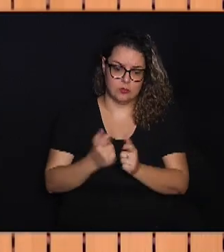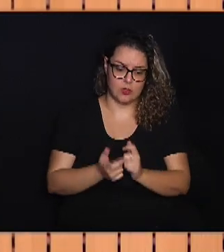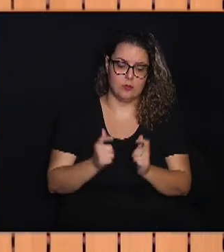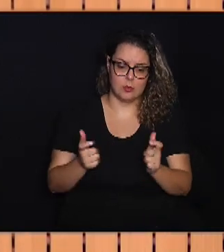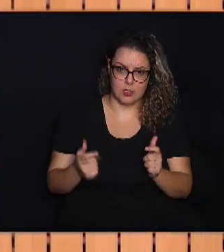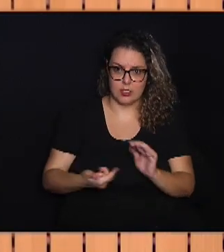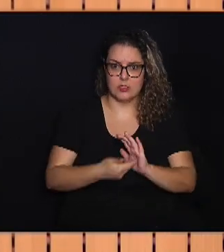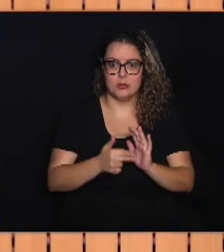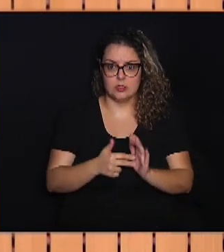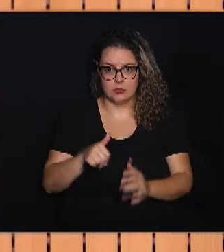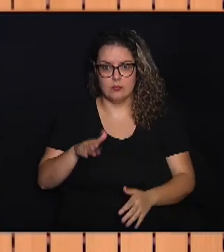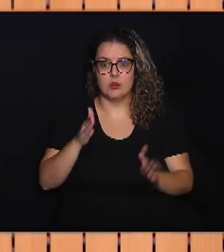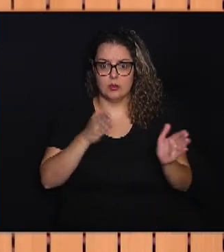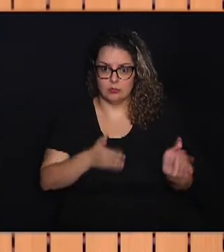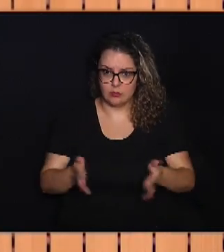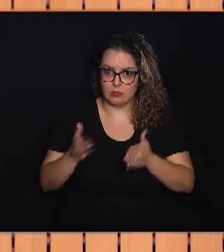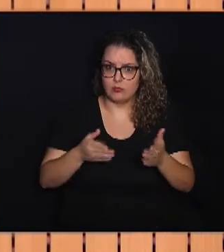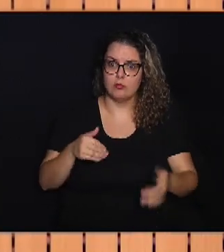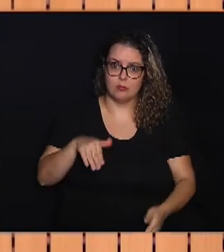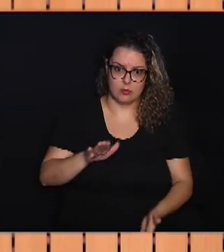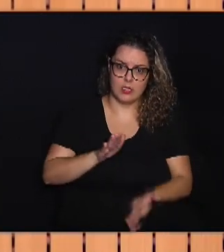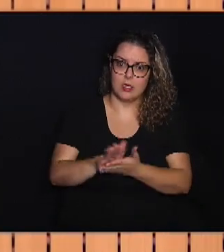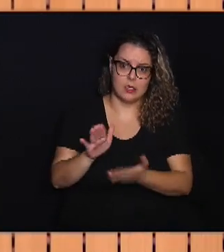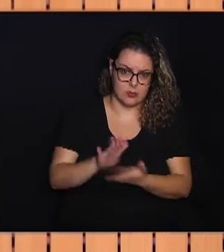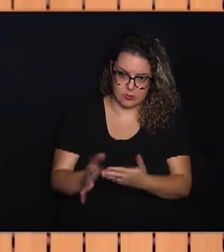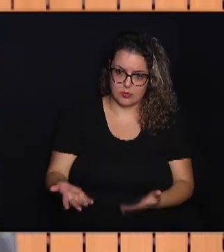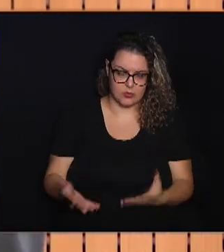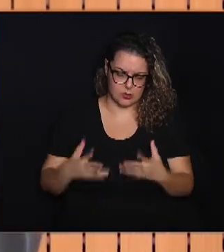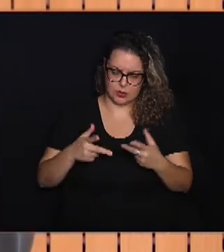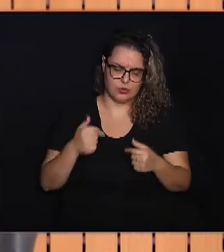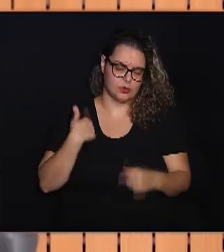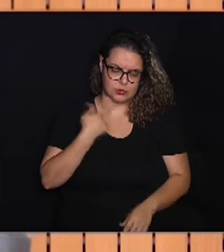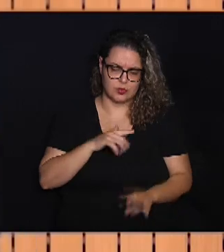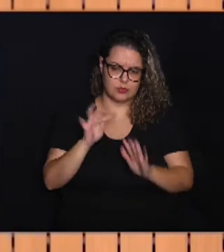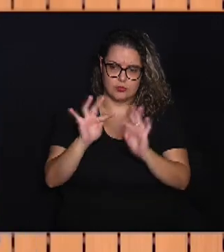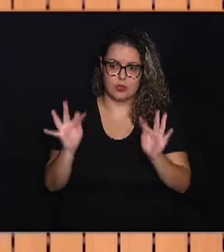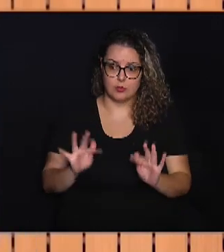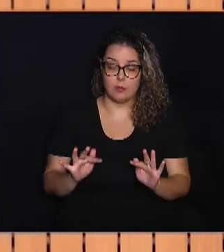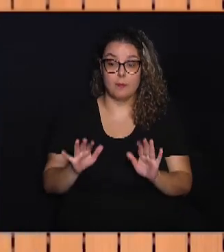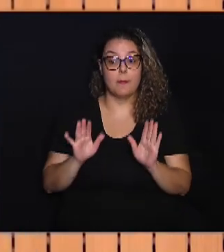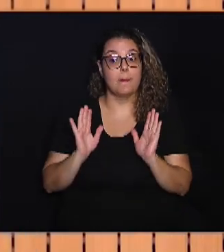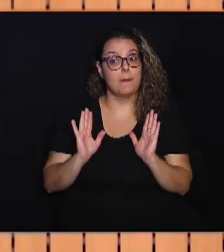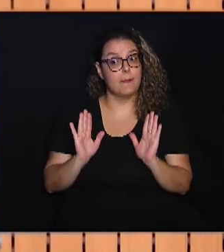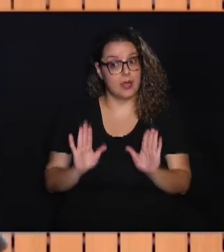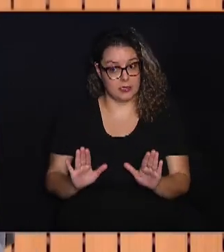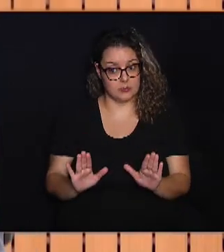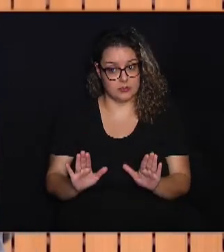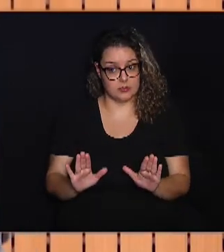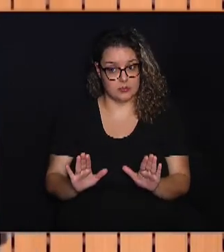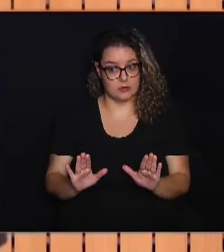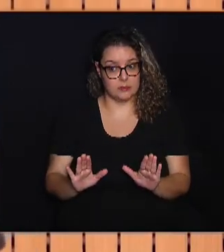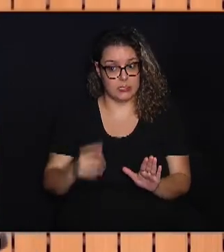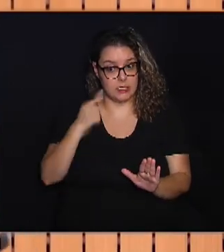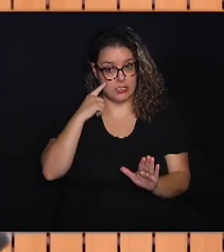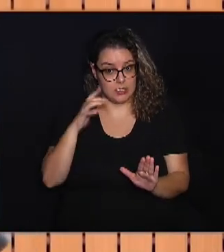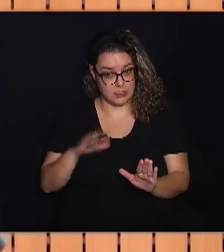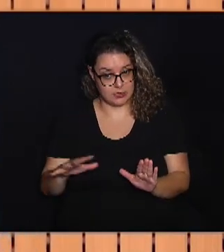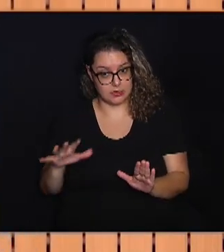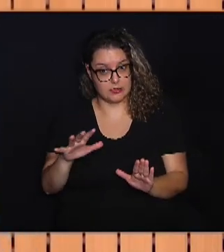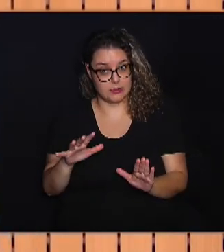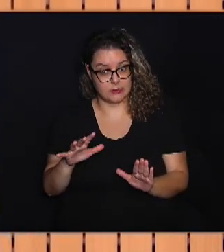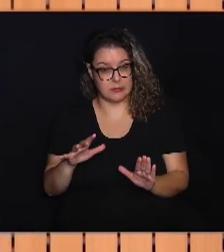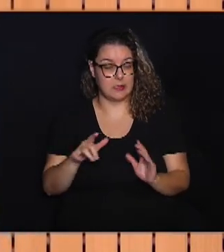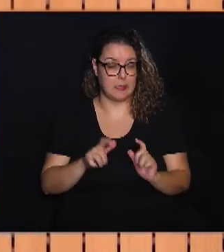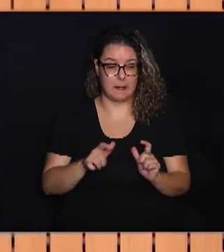significa mais produção, mais consumo, mais emprego, todos nós ficamos felizes. No entanto, essa ideia que o PIB tem que